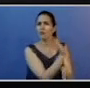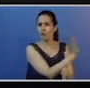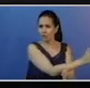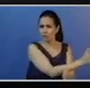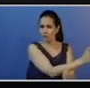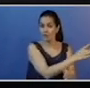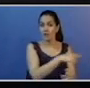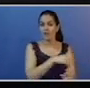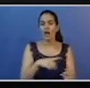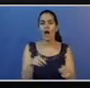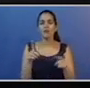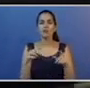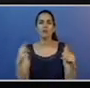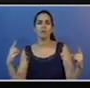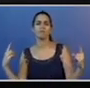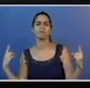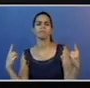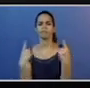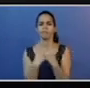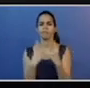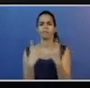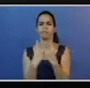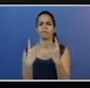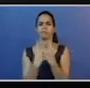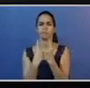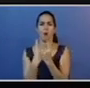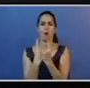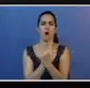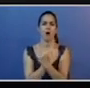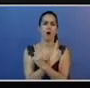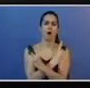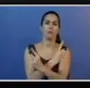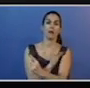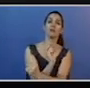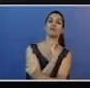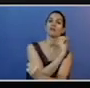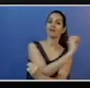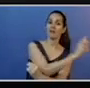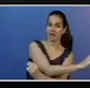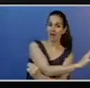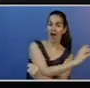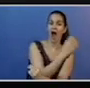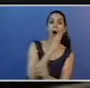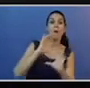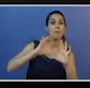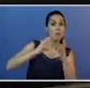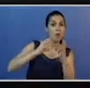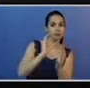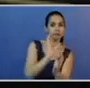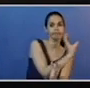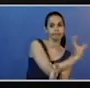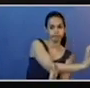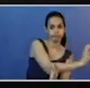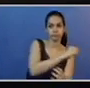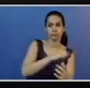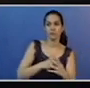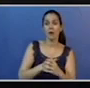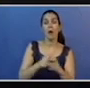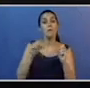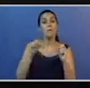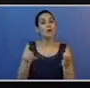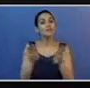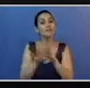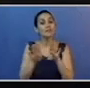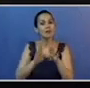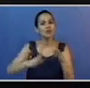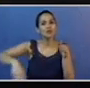E quando você faz esse movimento, né, que você leva a bola até o final da outra quadra, você marca o touchdown, que é o ponto. Ou ainda, você pode marcar ponto chutando essa